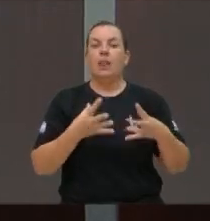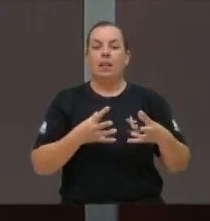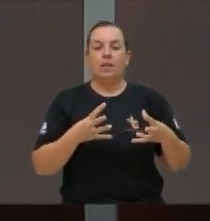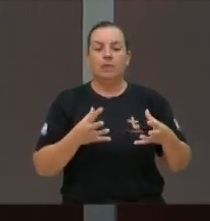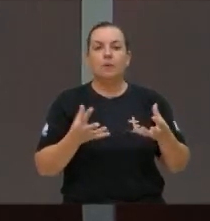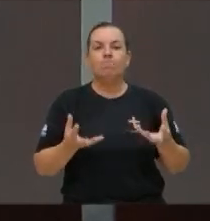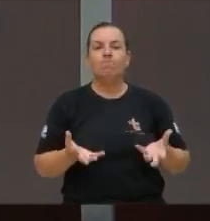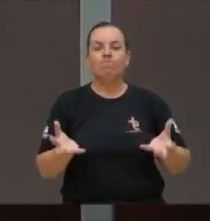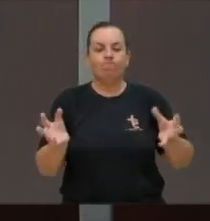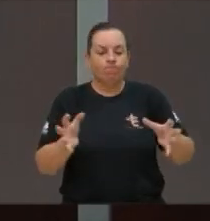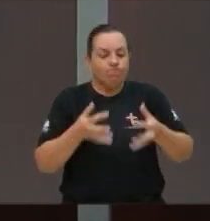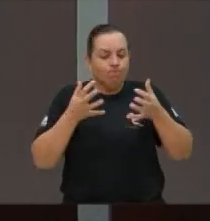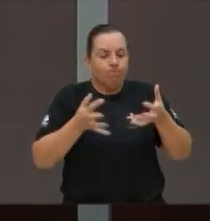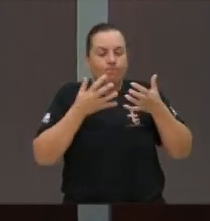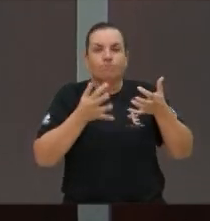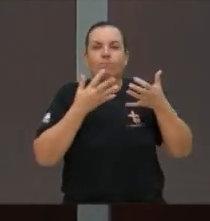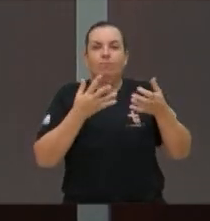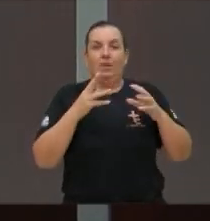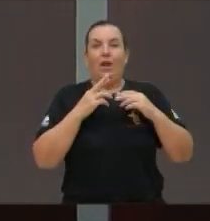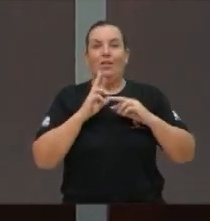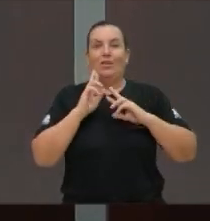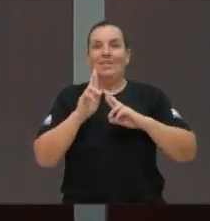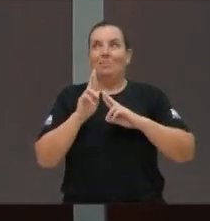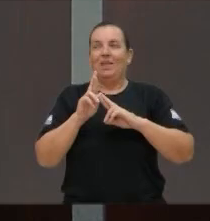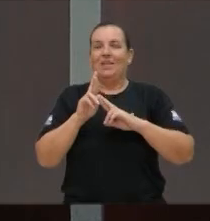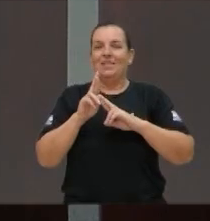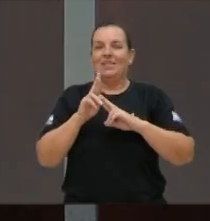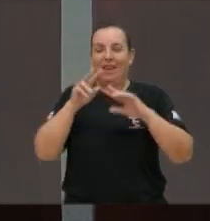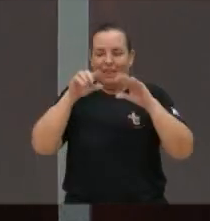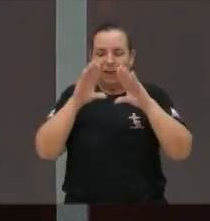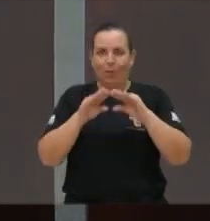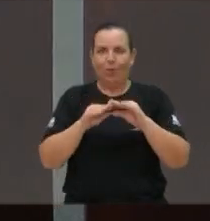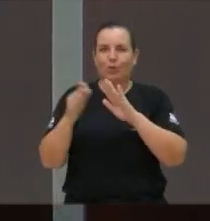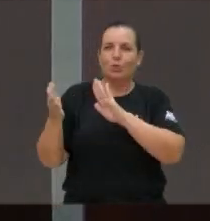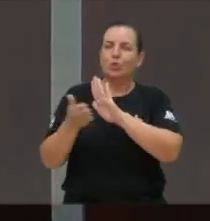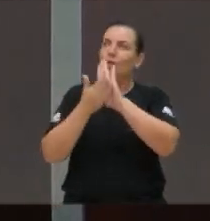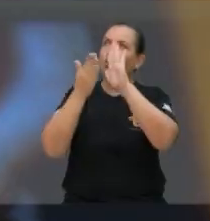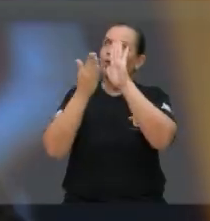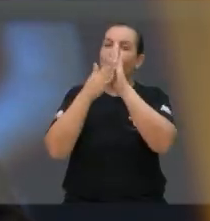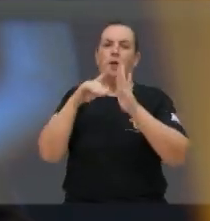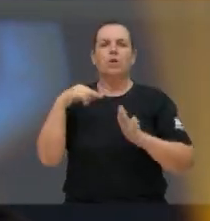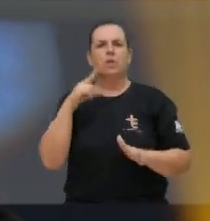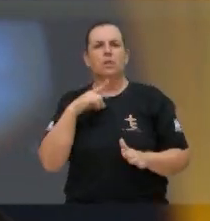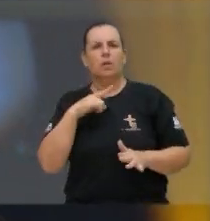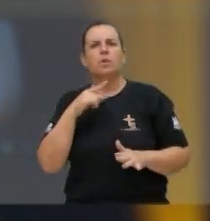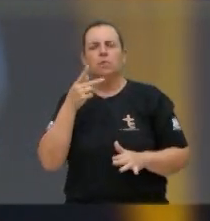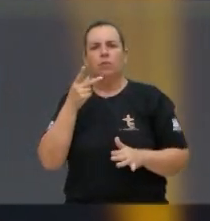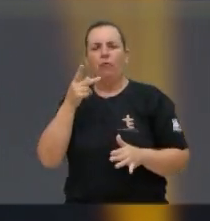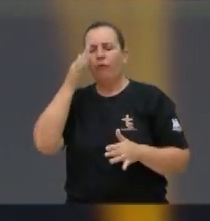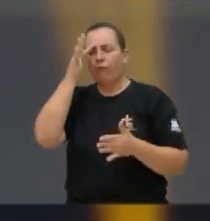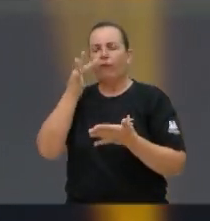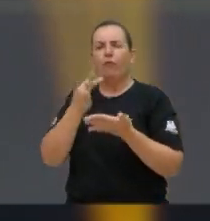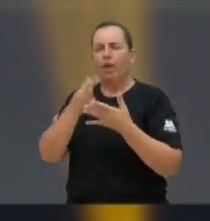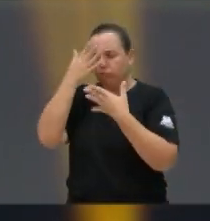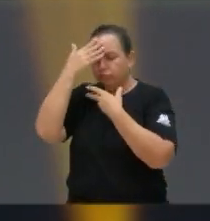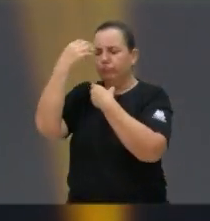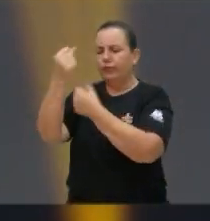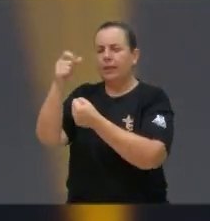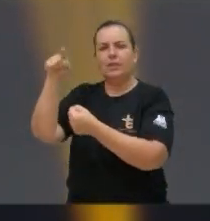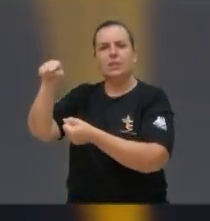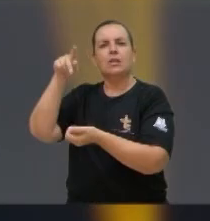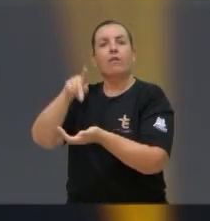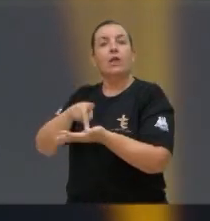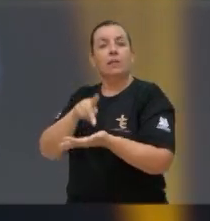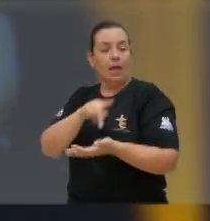aqui hoje, nessa noite de louvor. Nós temos fé nesse fato, é um fato que